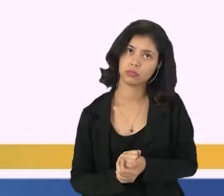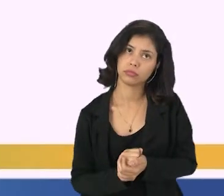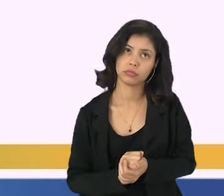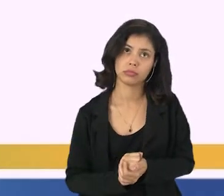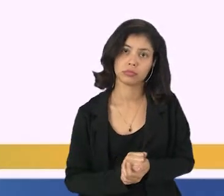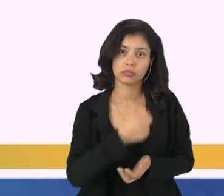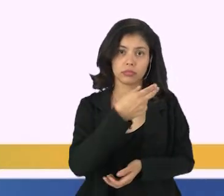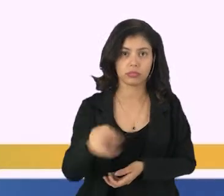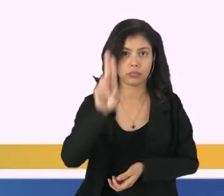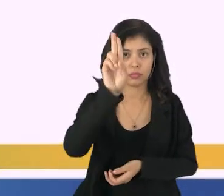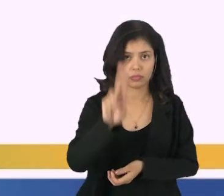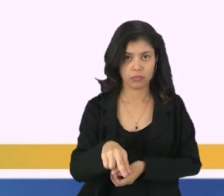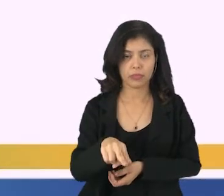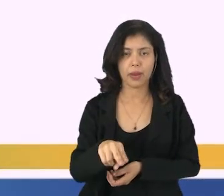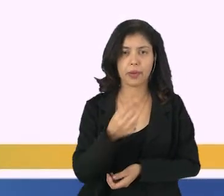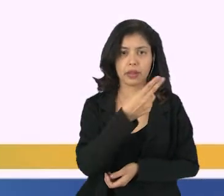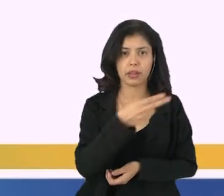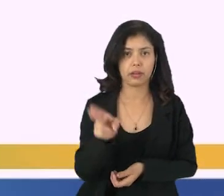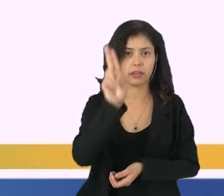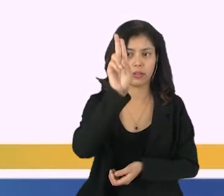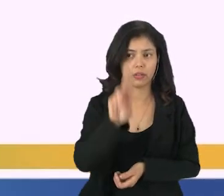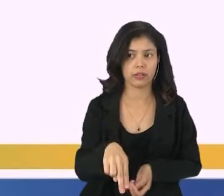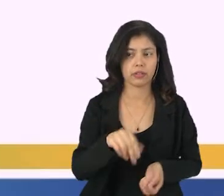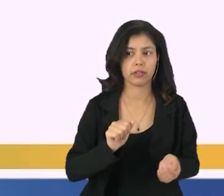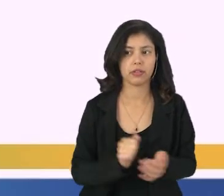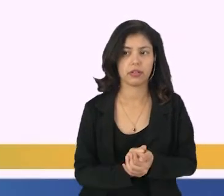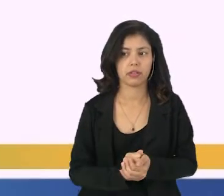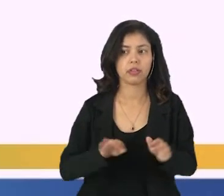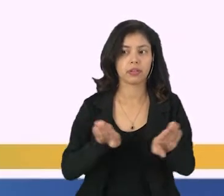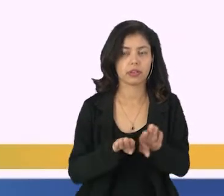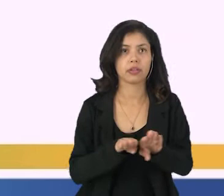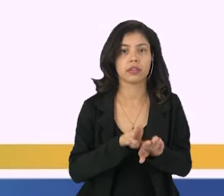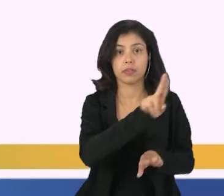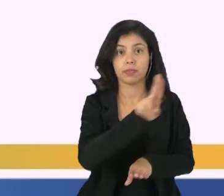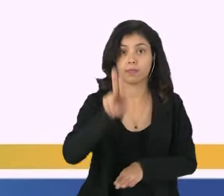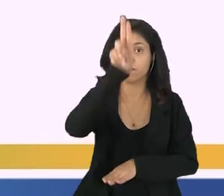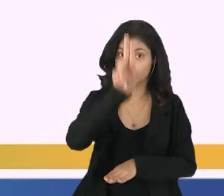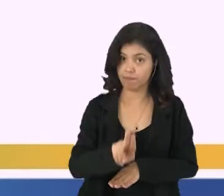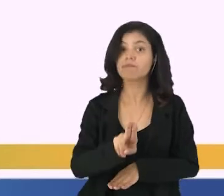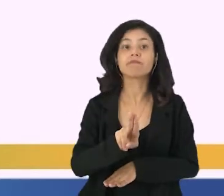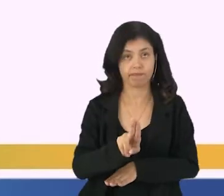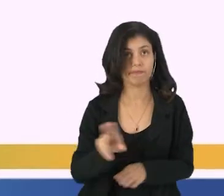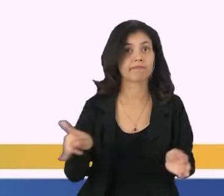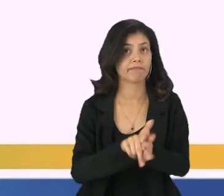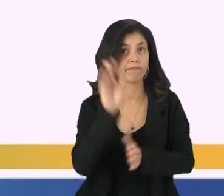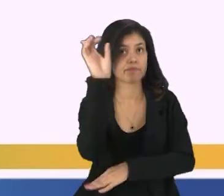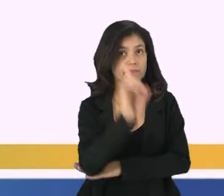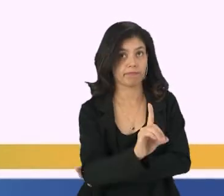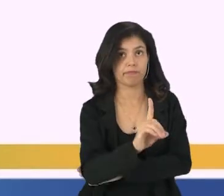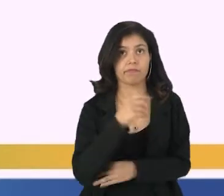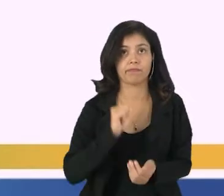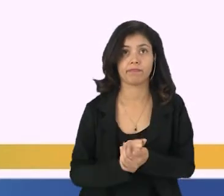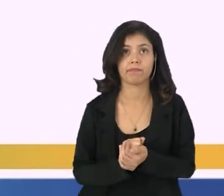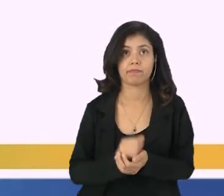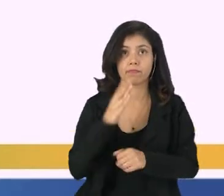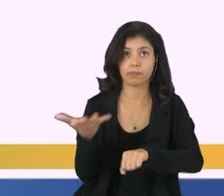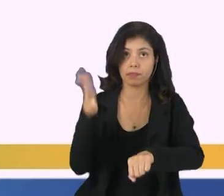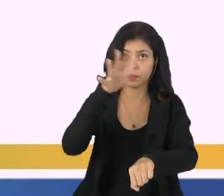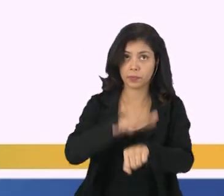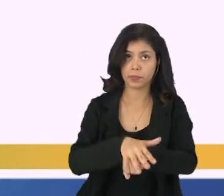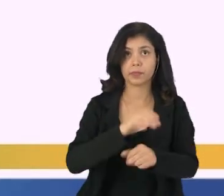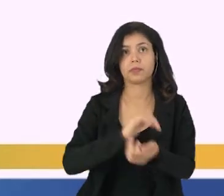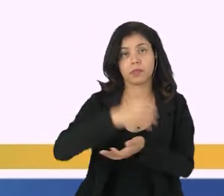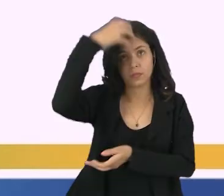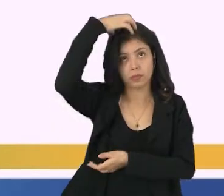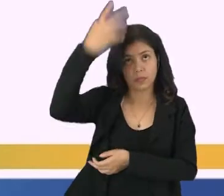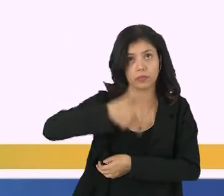o Papa e o rei que estabelecia uma série de deveres, né, e direitos aí da colônia, da